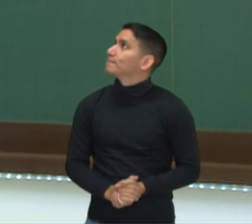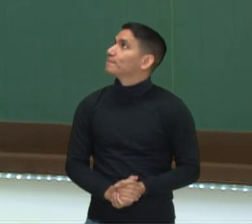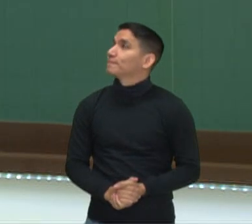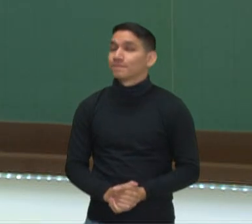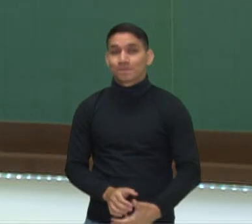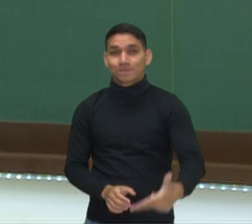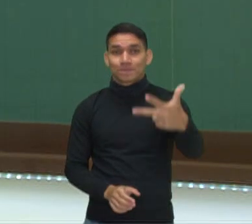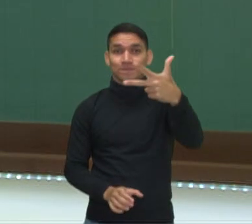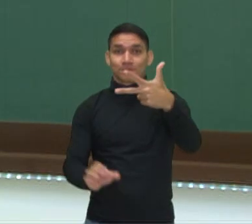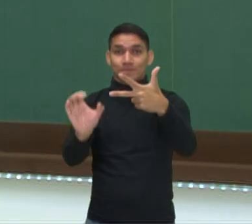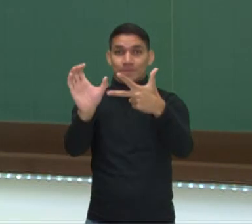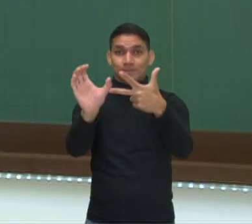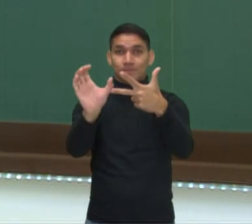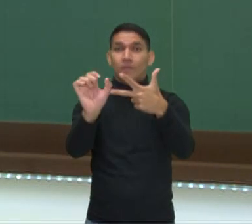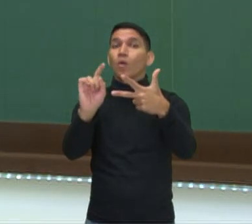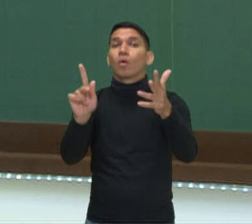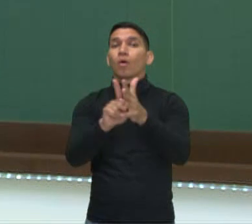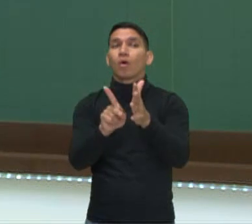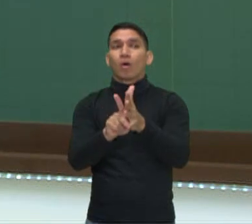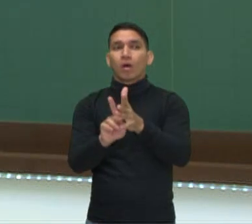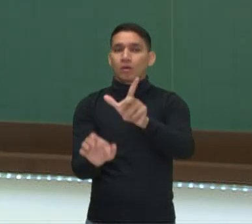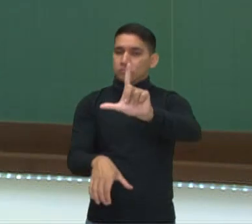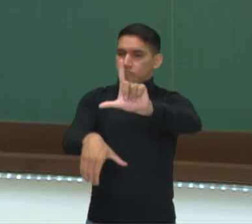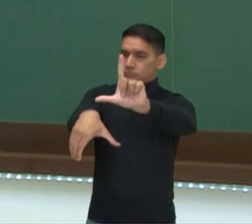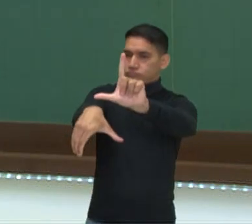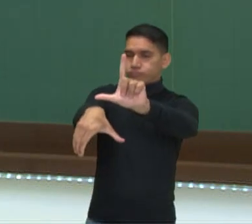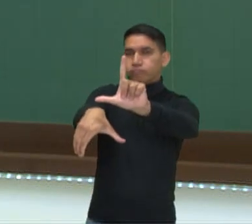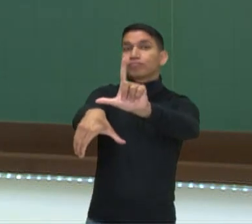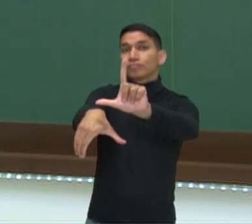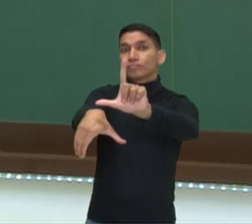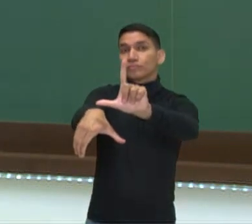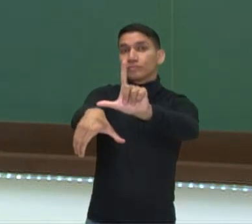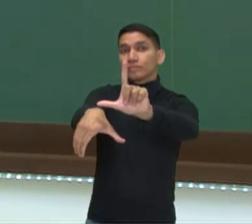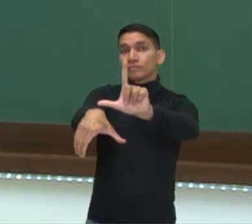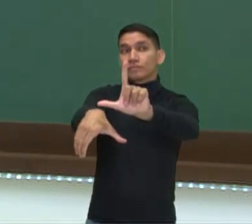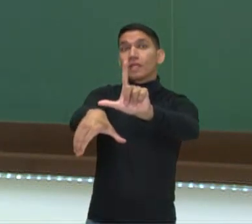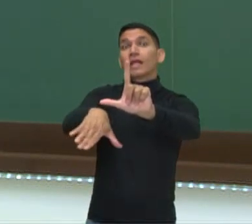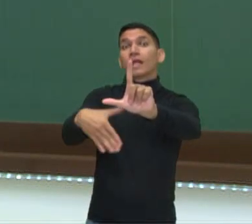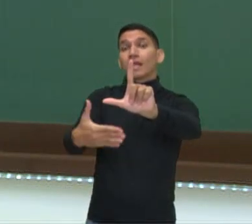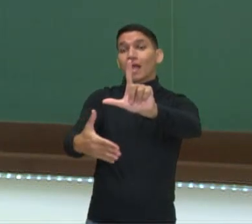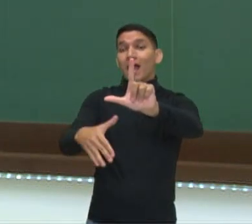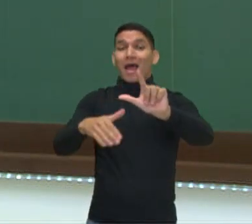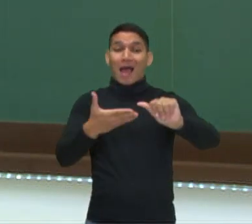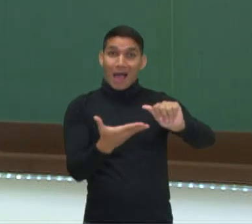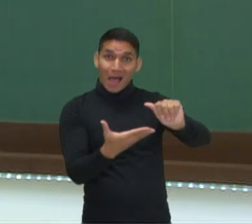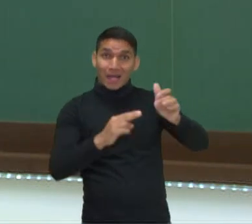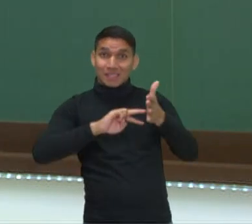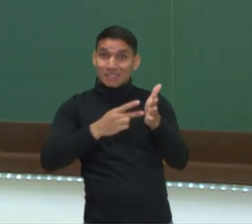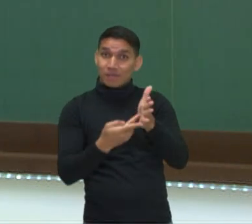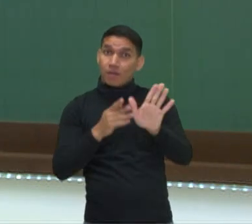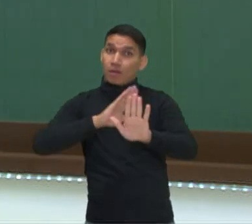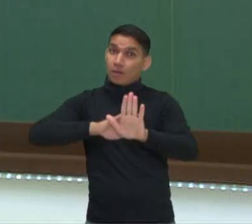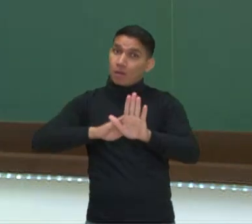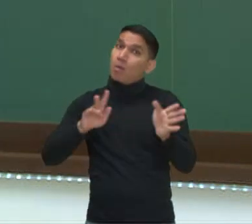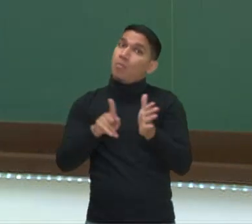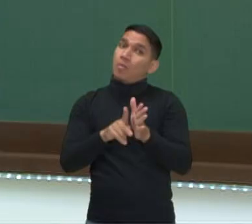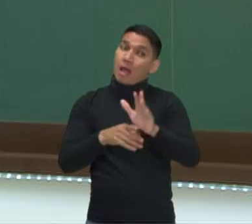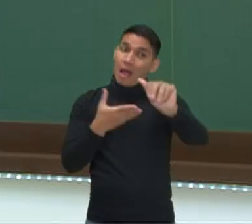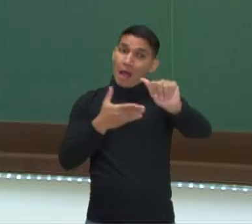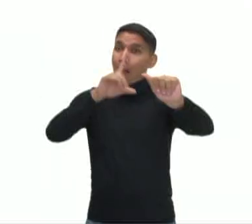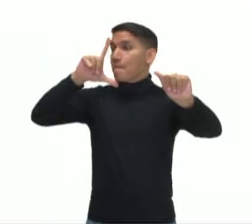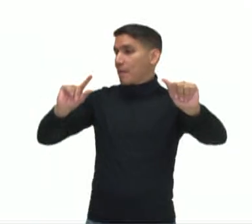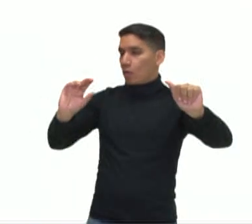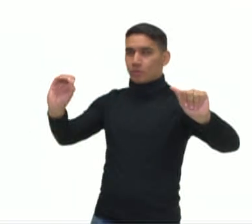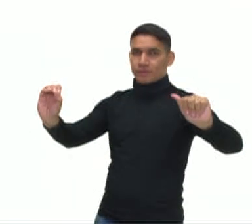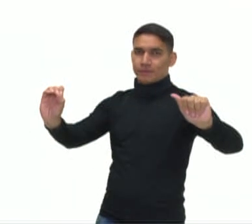Aqui, concavidade da parábola voltada para baixo. Então, o meu A era menor do que zero novamente, meu